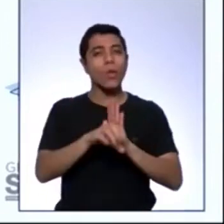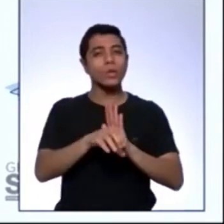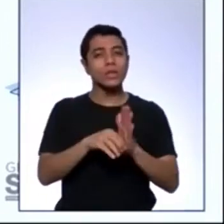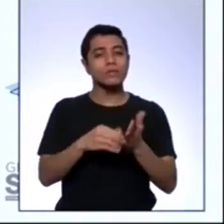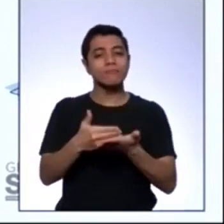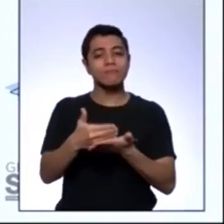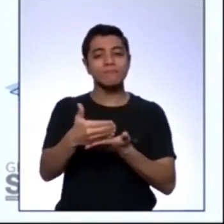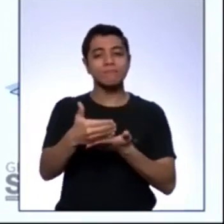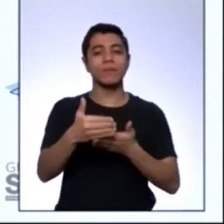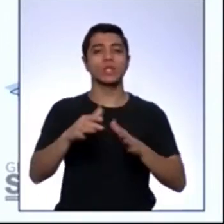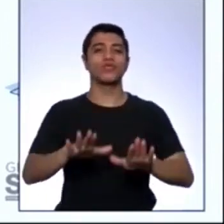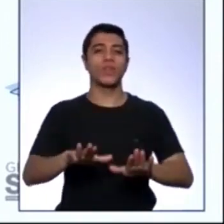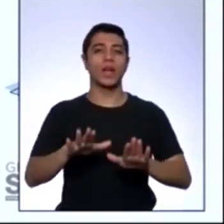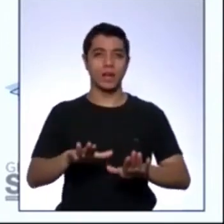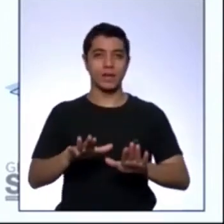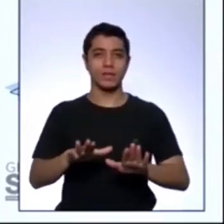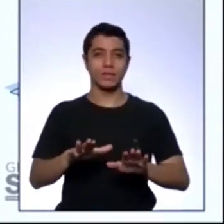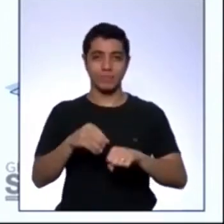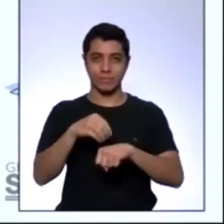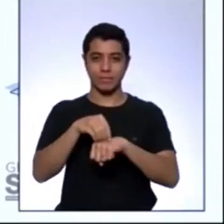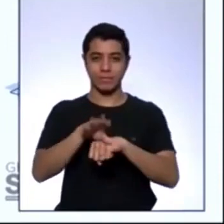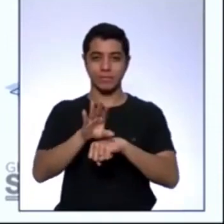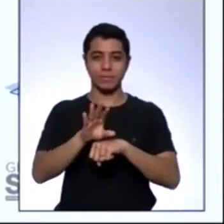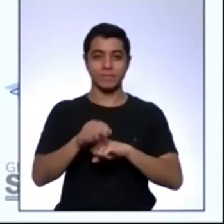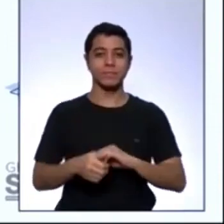Stress vamos devagar